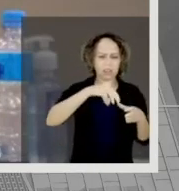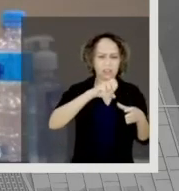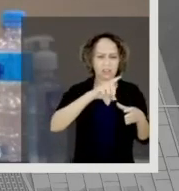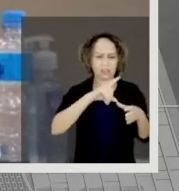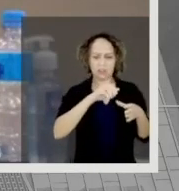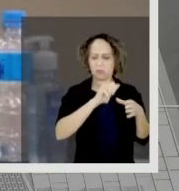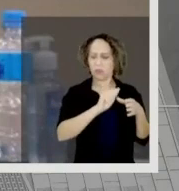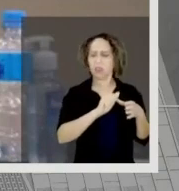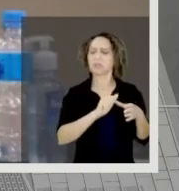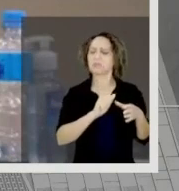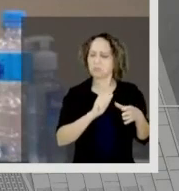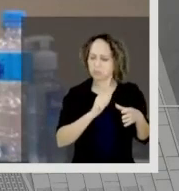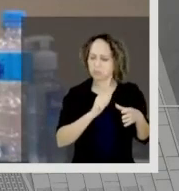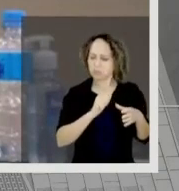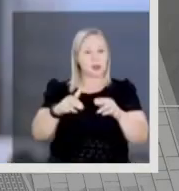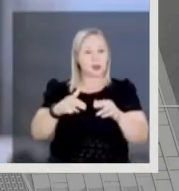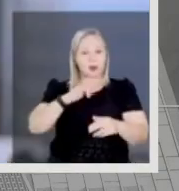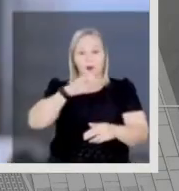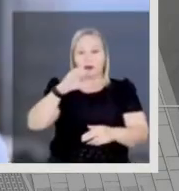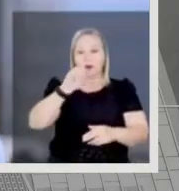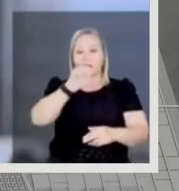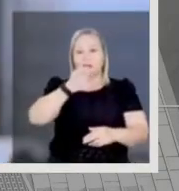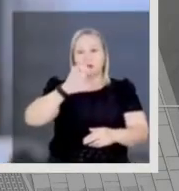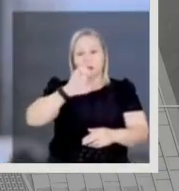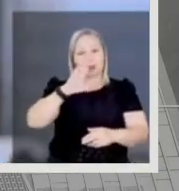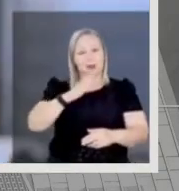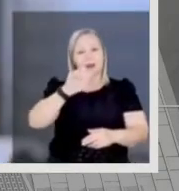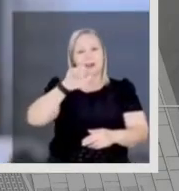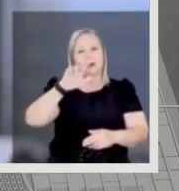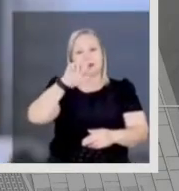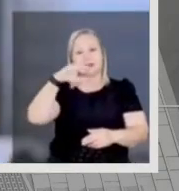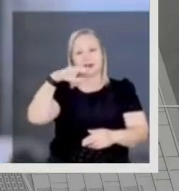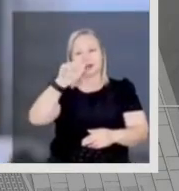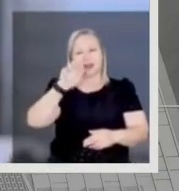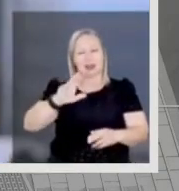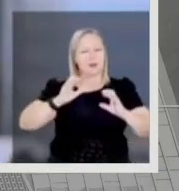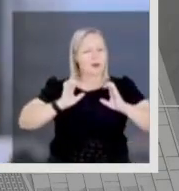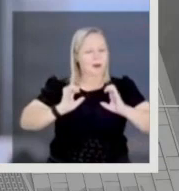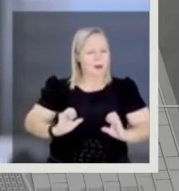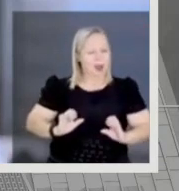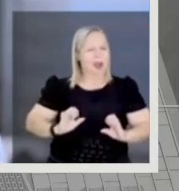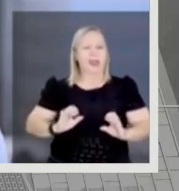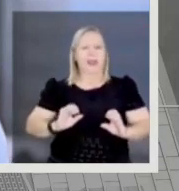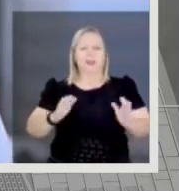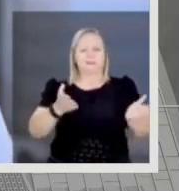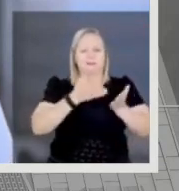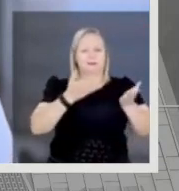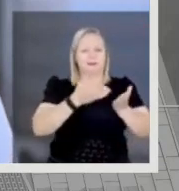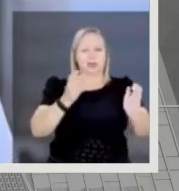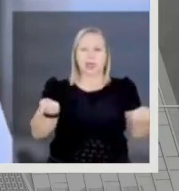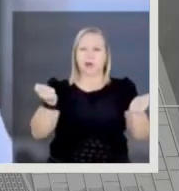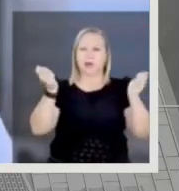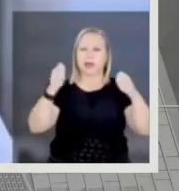mandatos, conquistou a paz. A paz na República. Não é à toa que o Bolsonaro é tão aguerrido e tão perseguido e tão atacado, porque